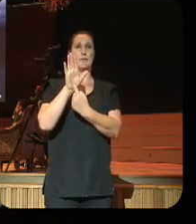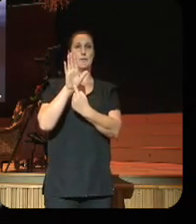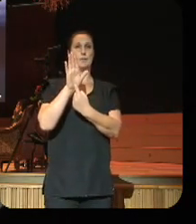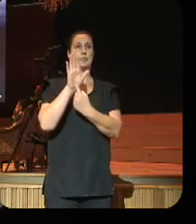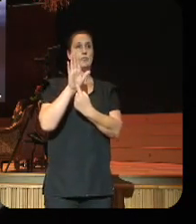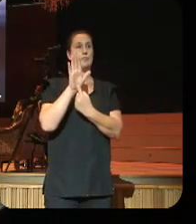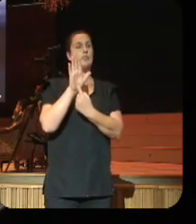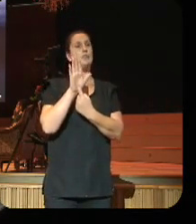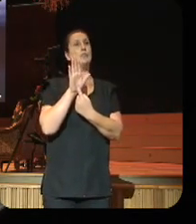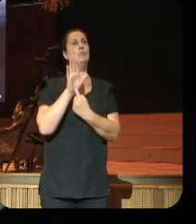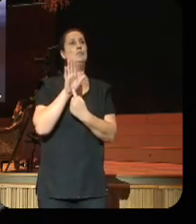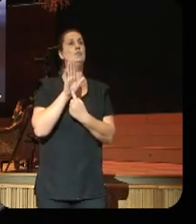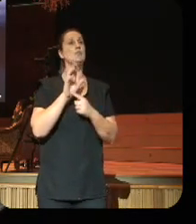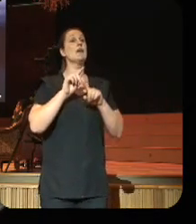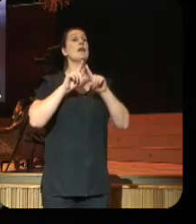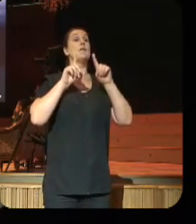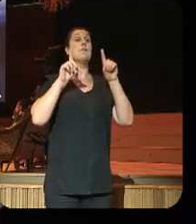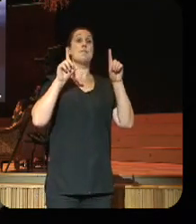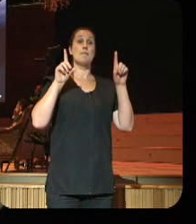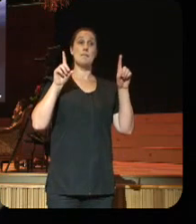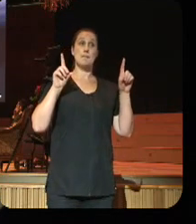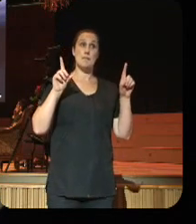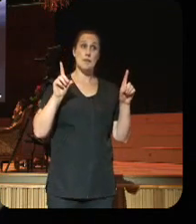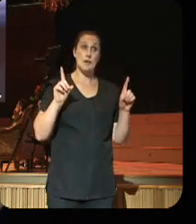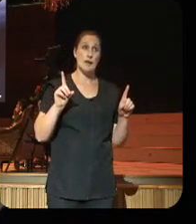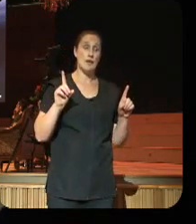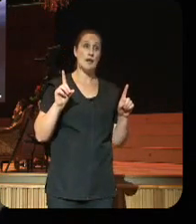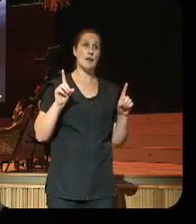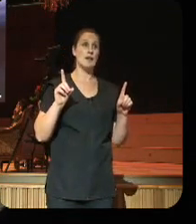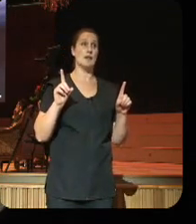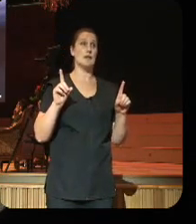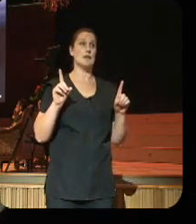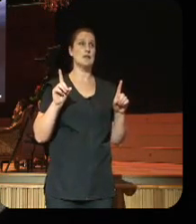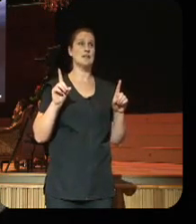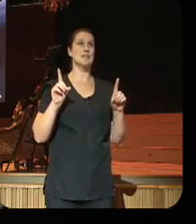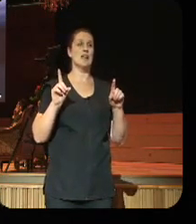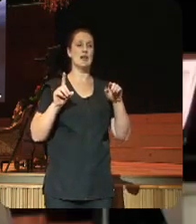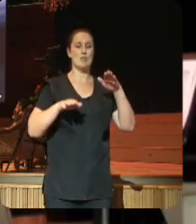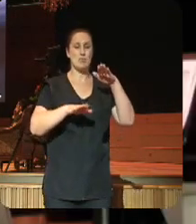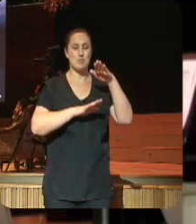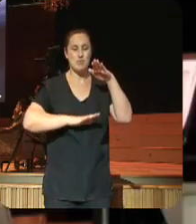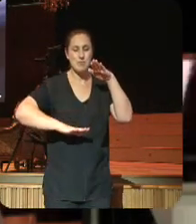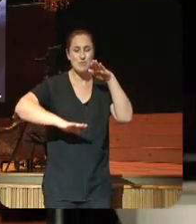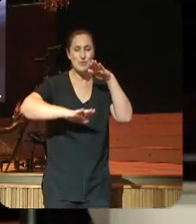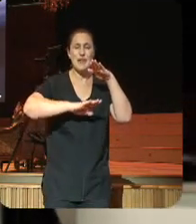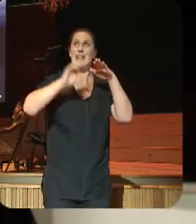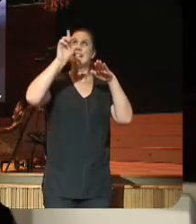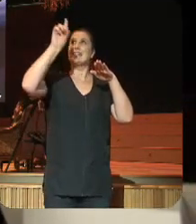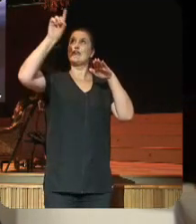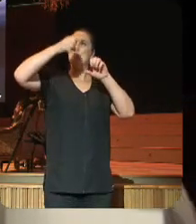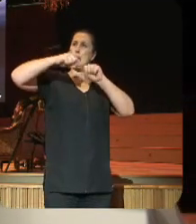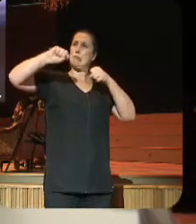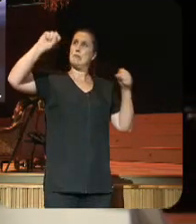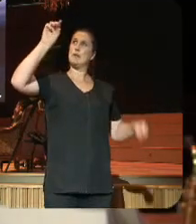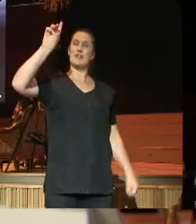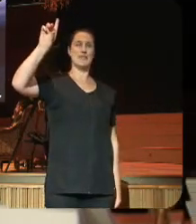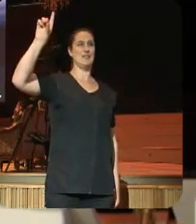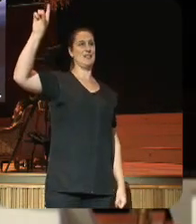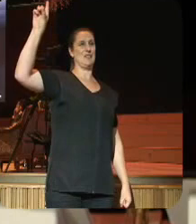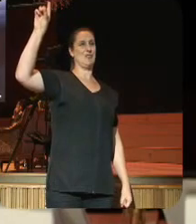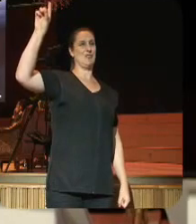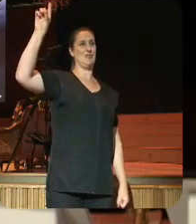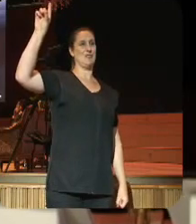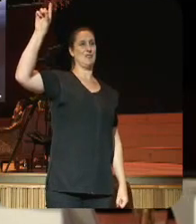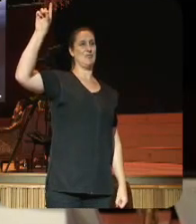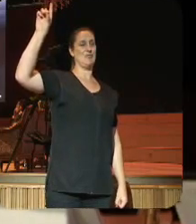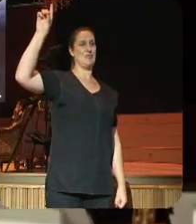superior, mas ainda assim pobre diante da grandeza de Deus. Por que é pobre diante da grandeza